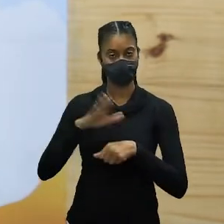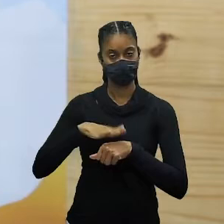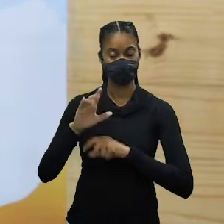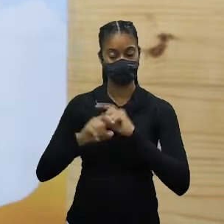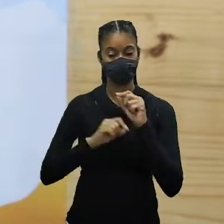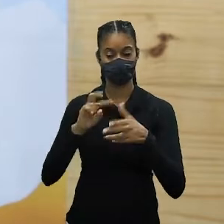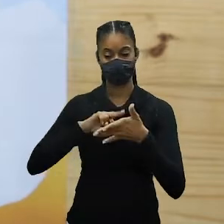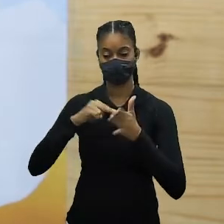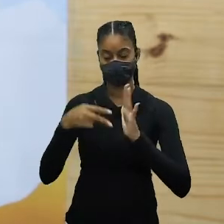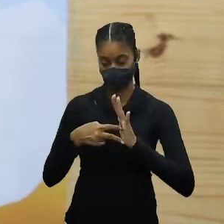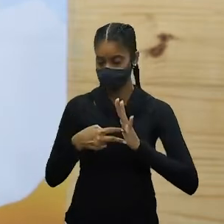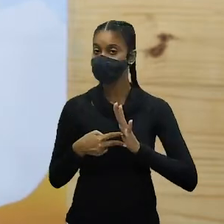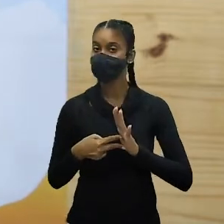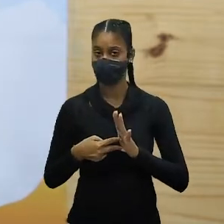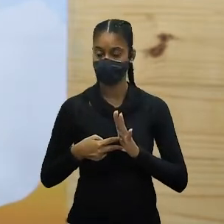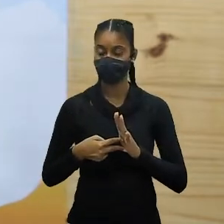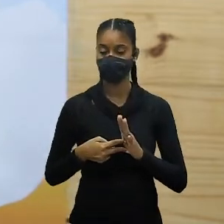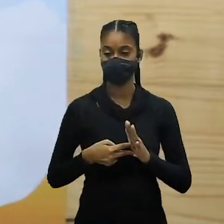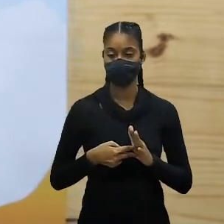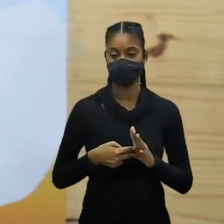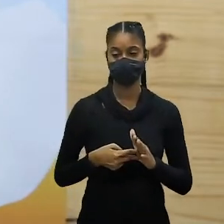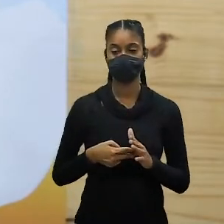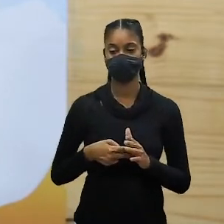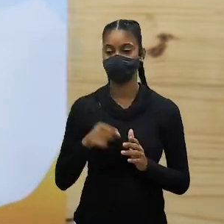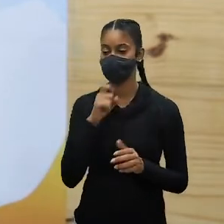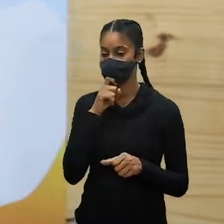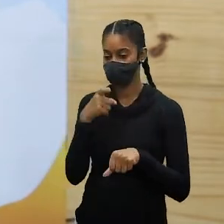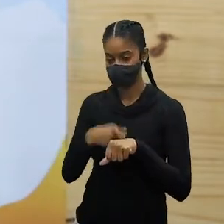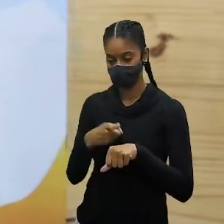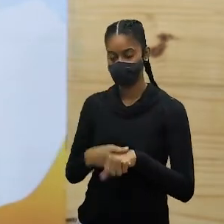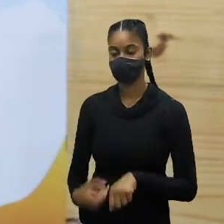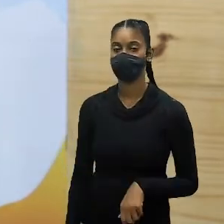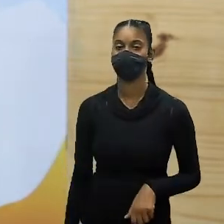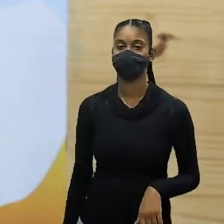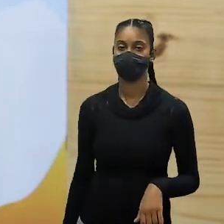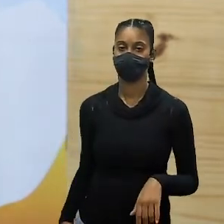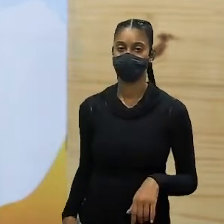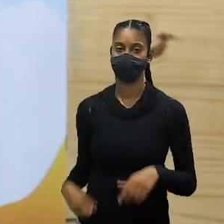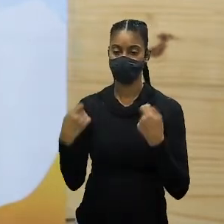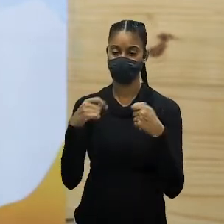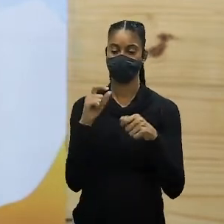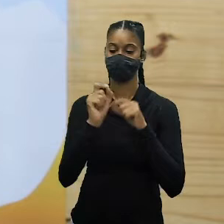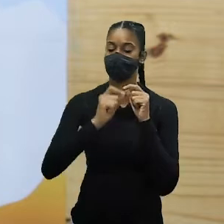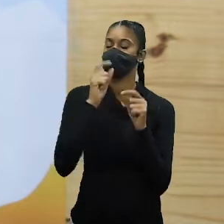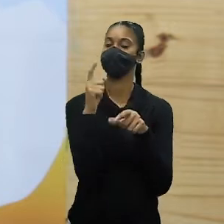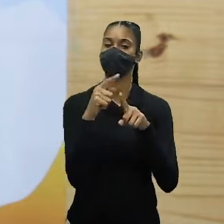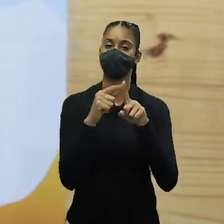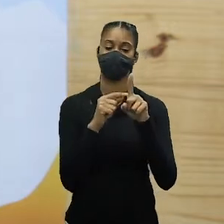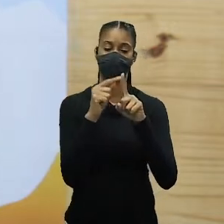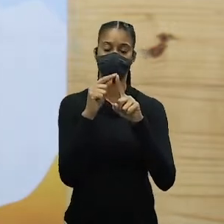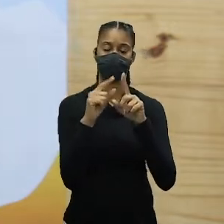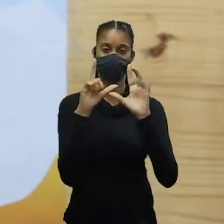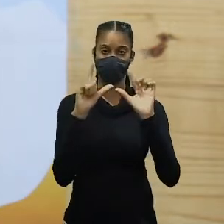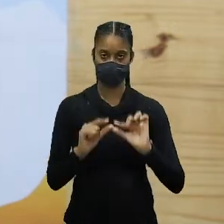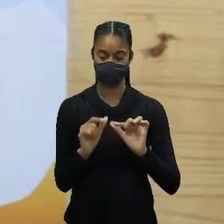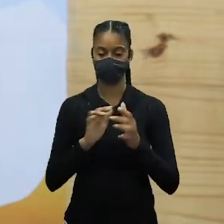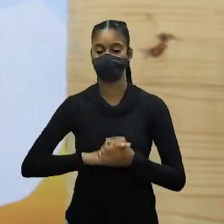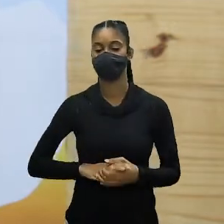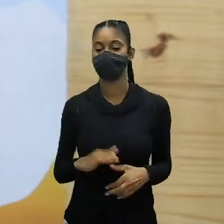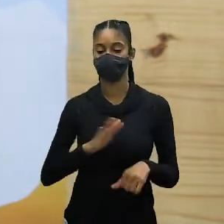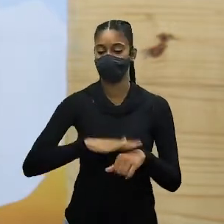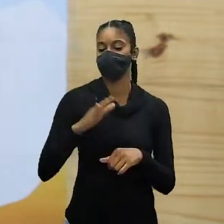o significado disso é que para congelar essa água eu preciso de uma temperatura mais baixa. Então, quanto mais